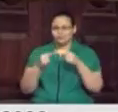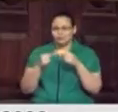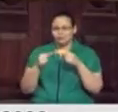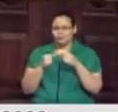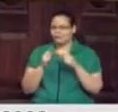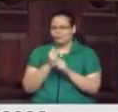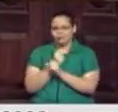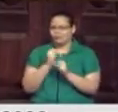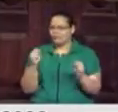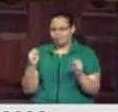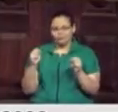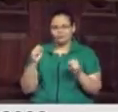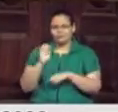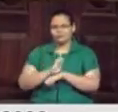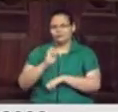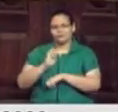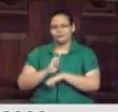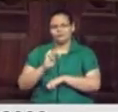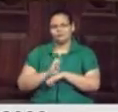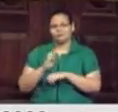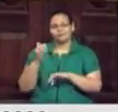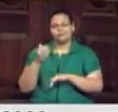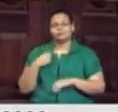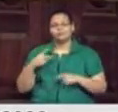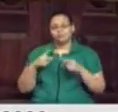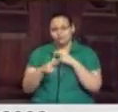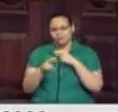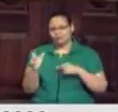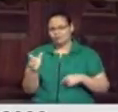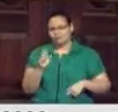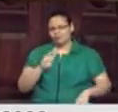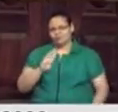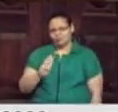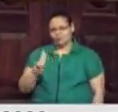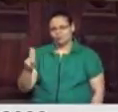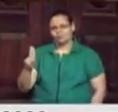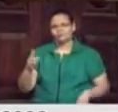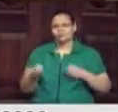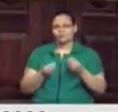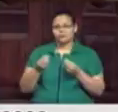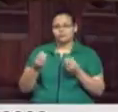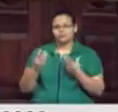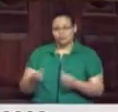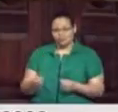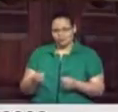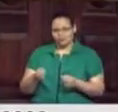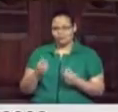Não é possível mais para o Estado suportar o bilhete único tal qual ele foi concebido. É